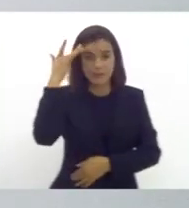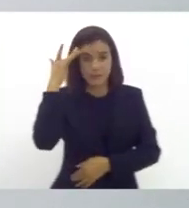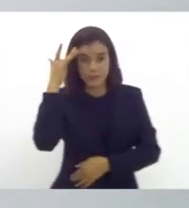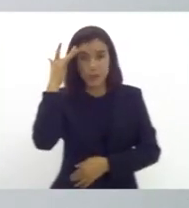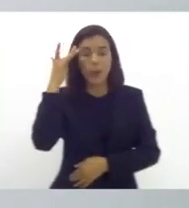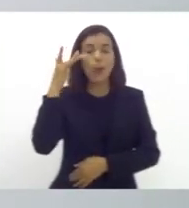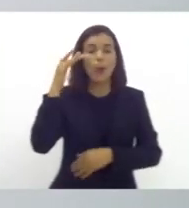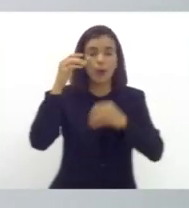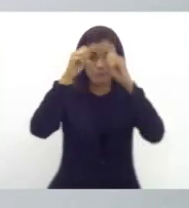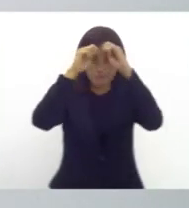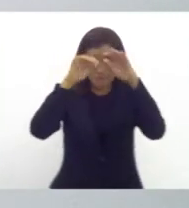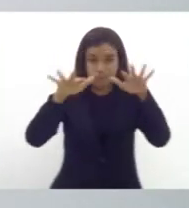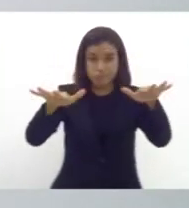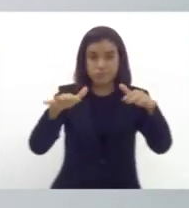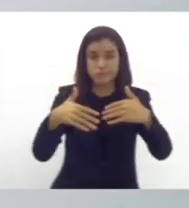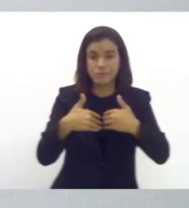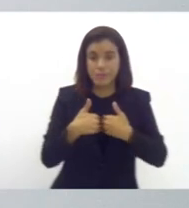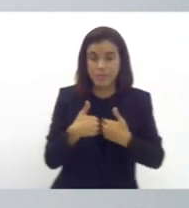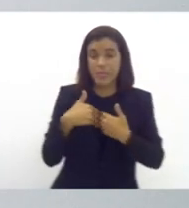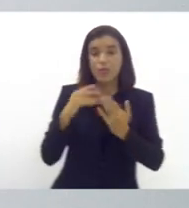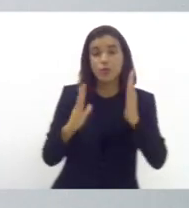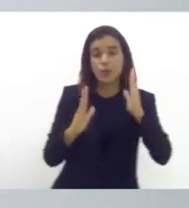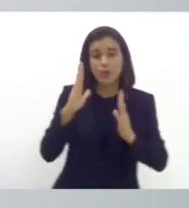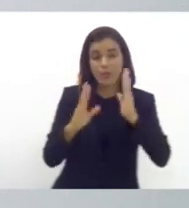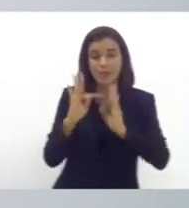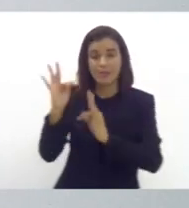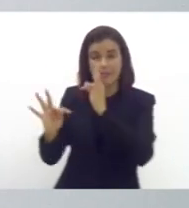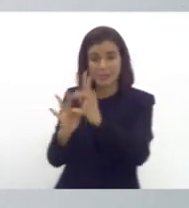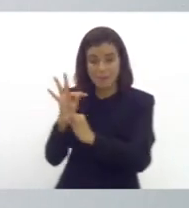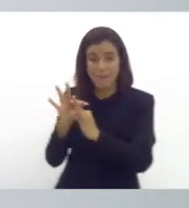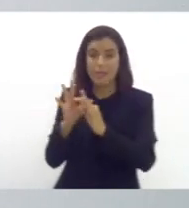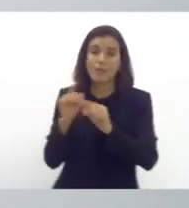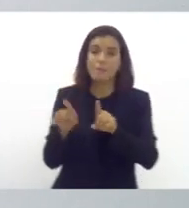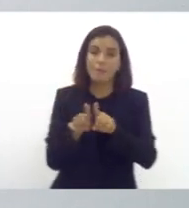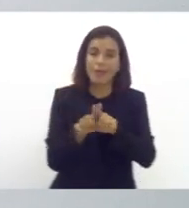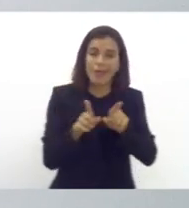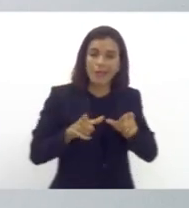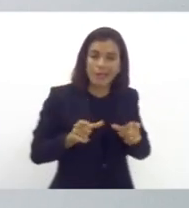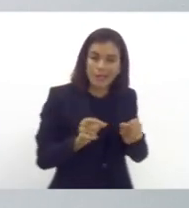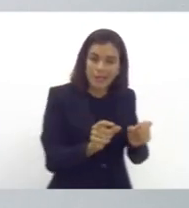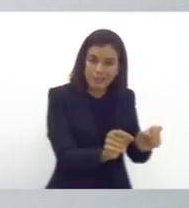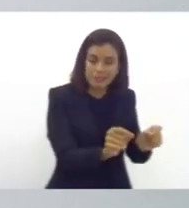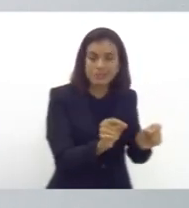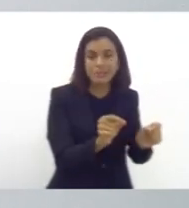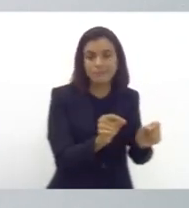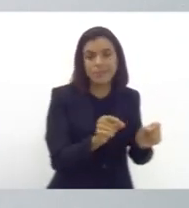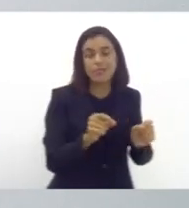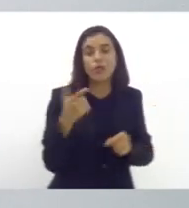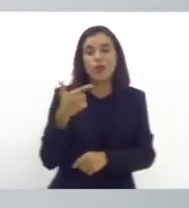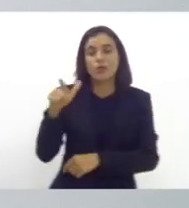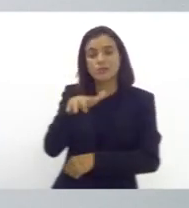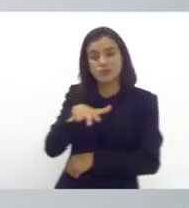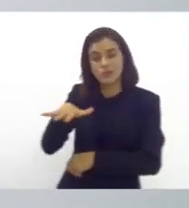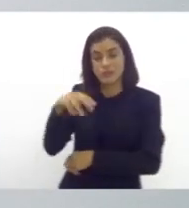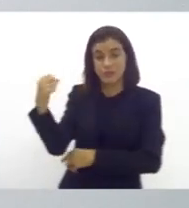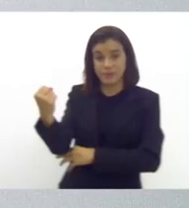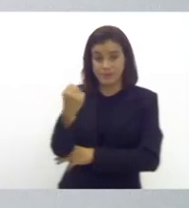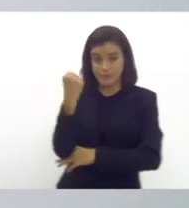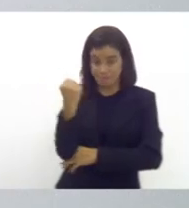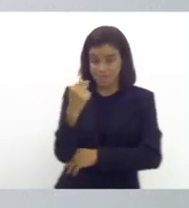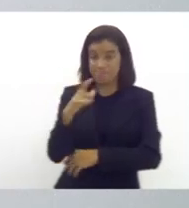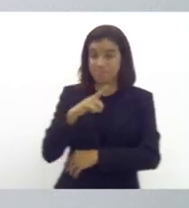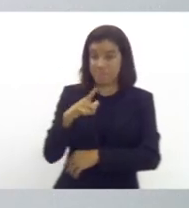com Transtorno do espectro autista e em tratamento oncológico dentre outras situações gravíssimas consta na